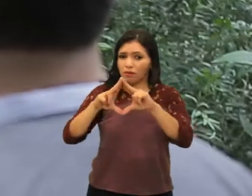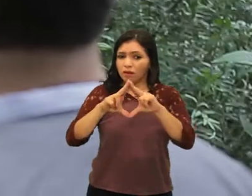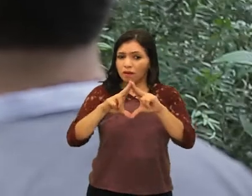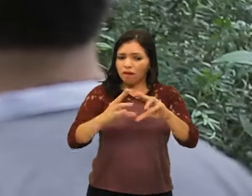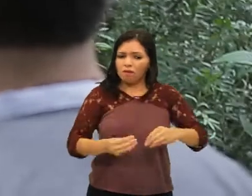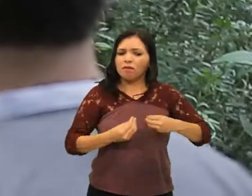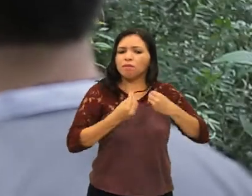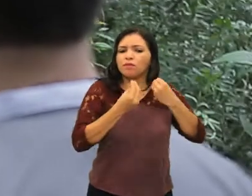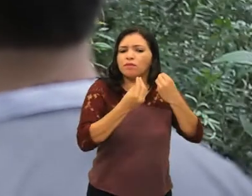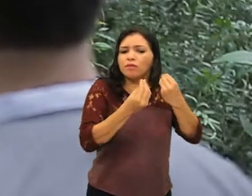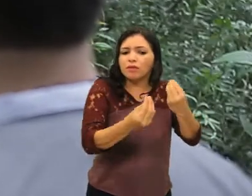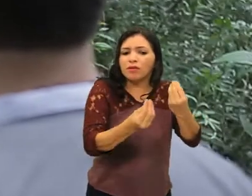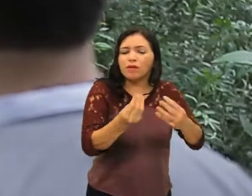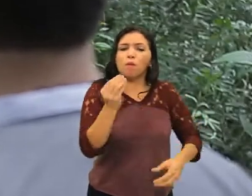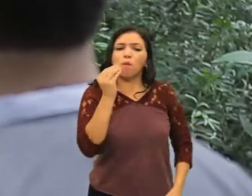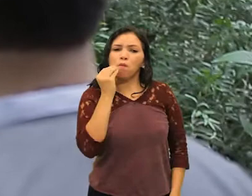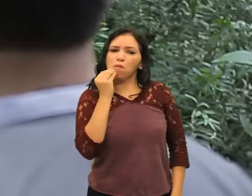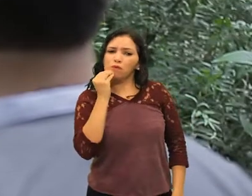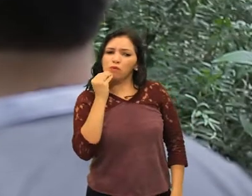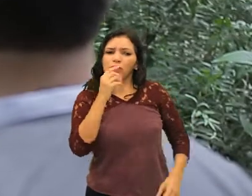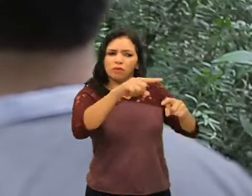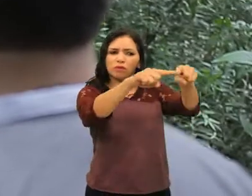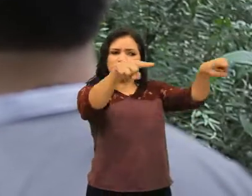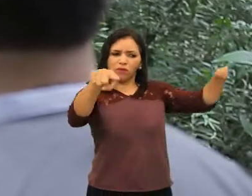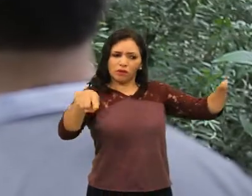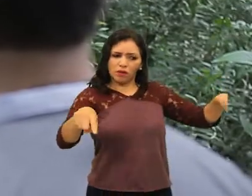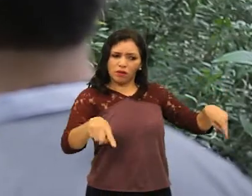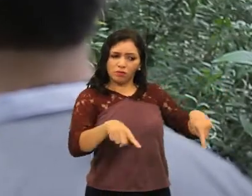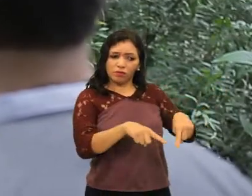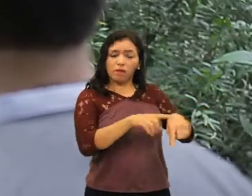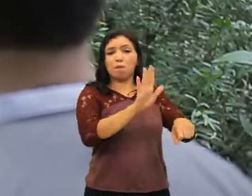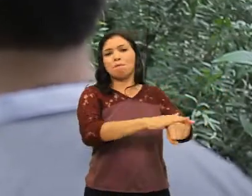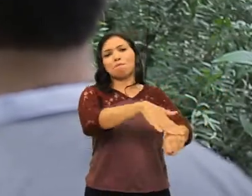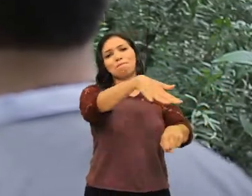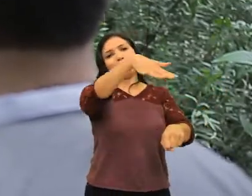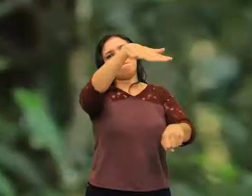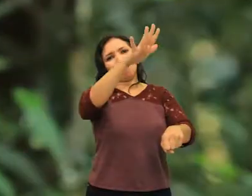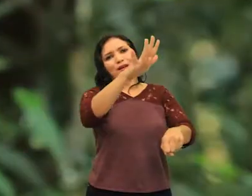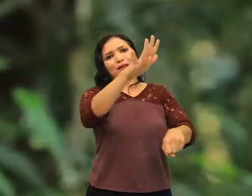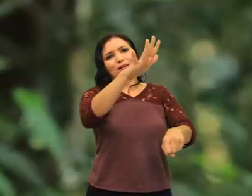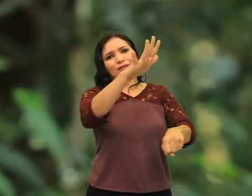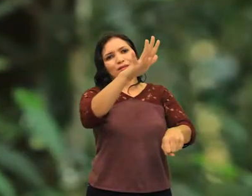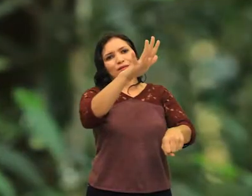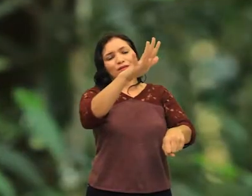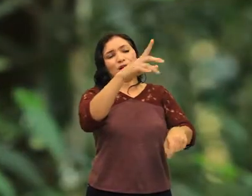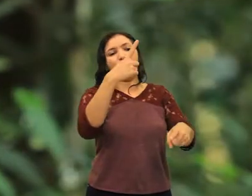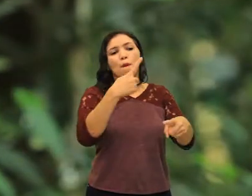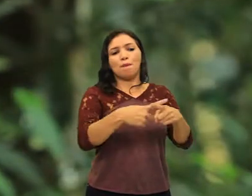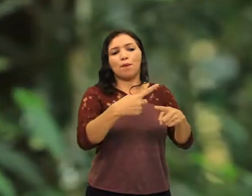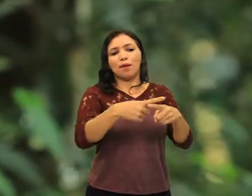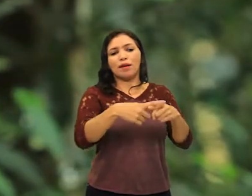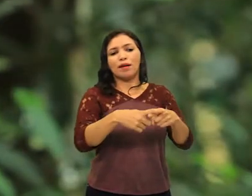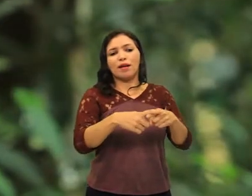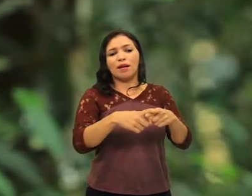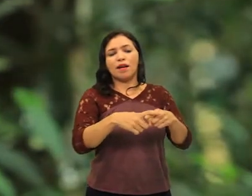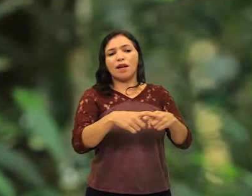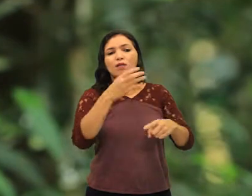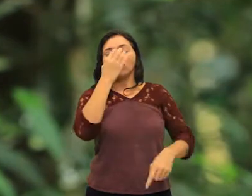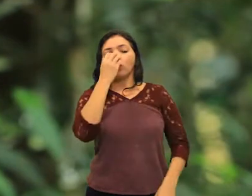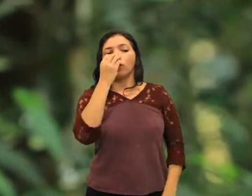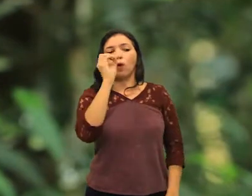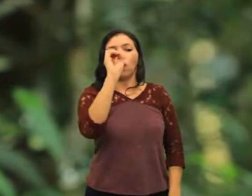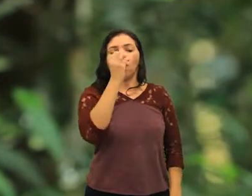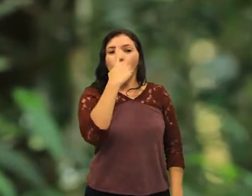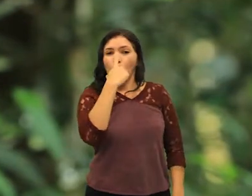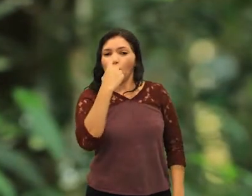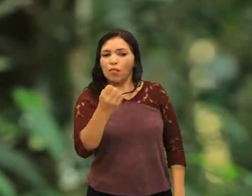uma vida útil maior ao aterro, porque daí, para o aterro, nós só dirigimos o rejeito,